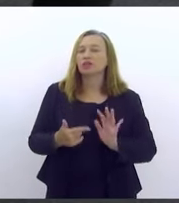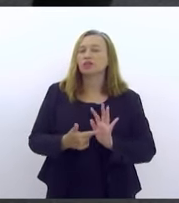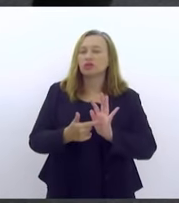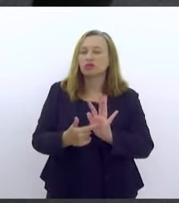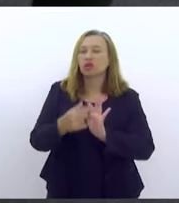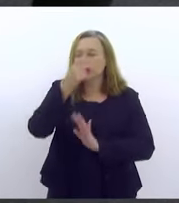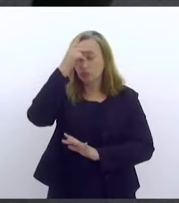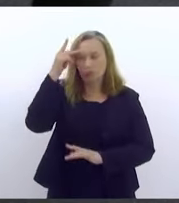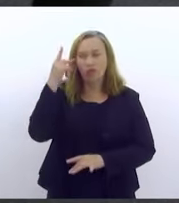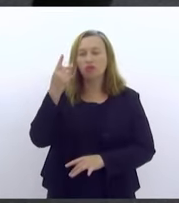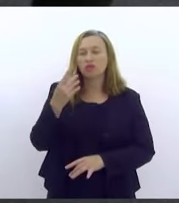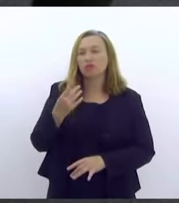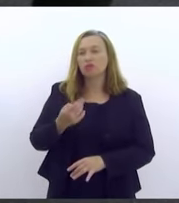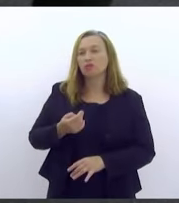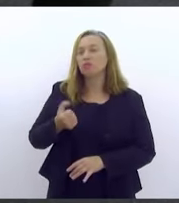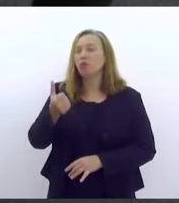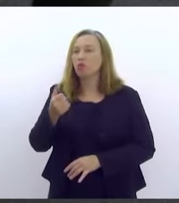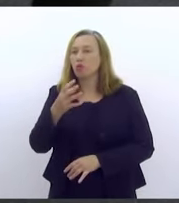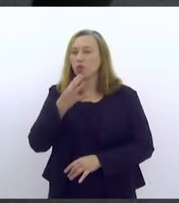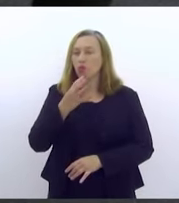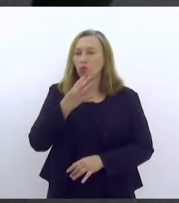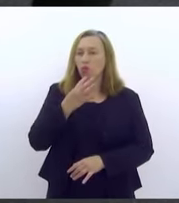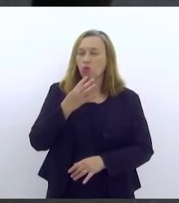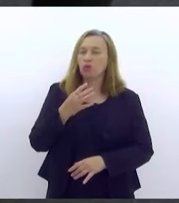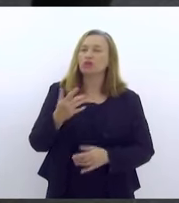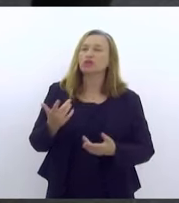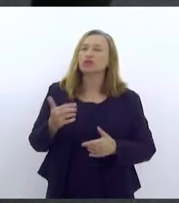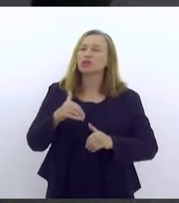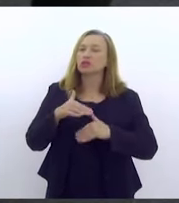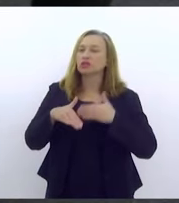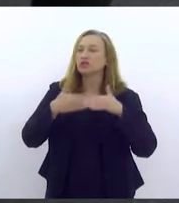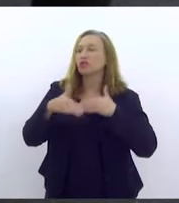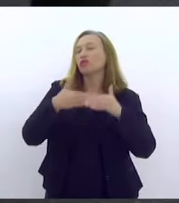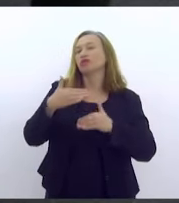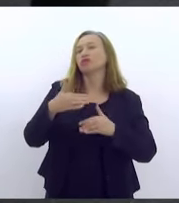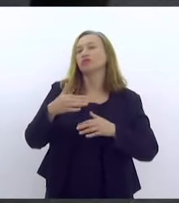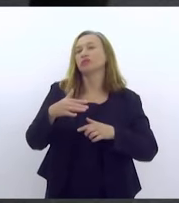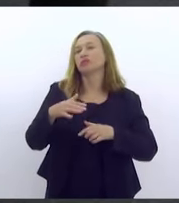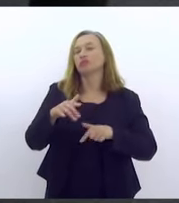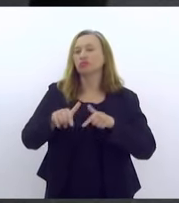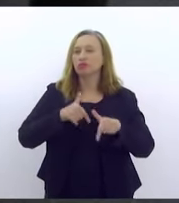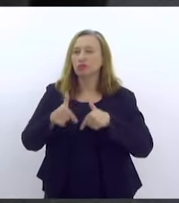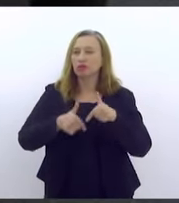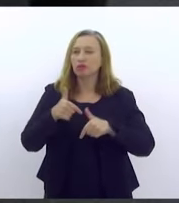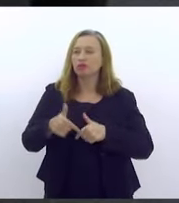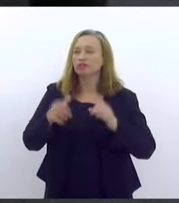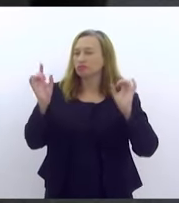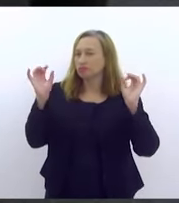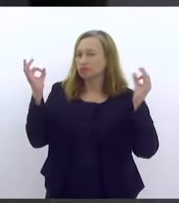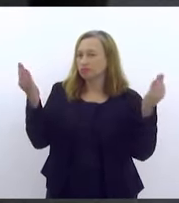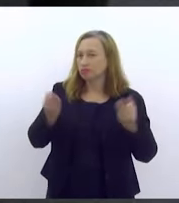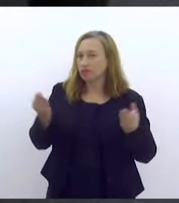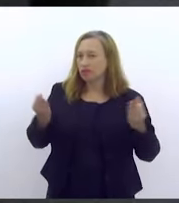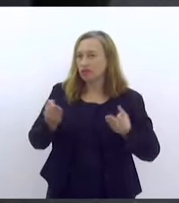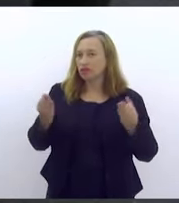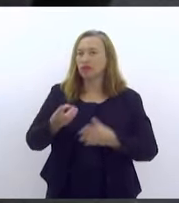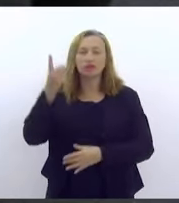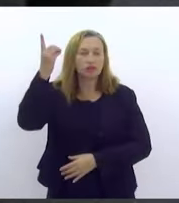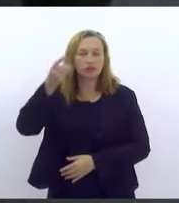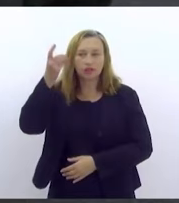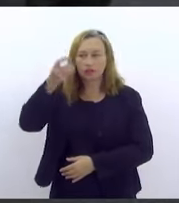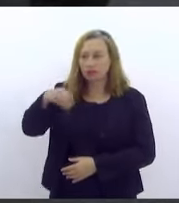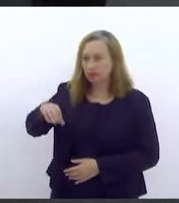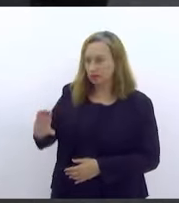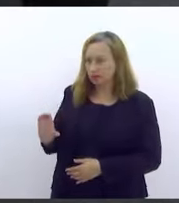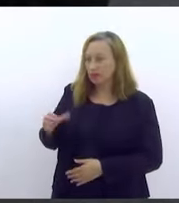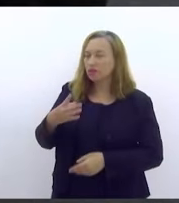da população. E os acupunturistas vêm desenvolvendo um trabalho fantástico, tanto, deputado Carlos Mink,